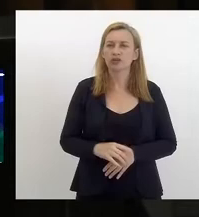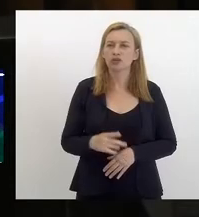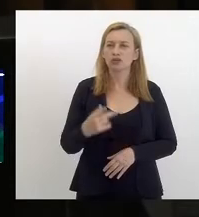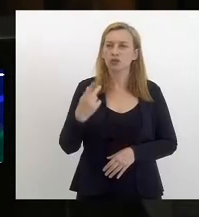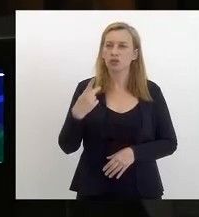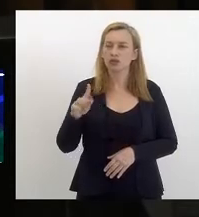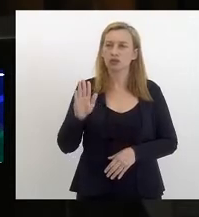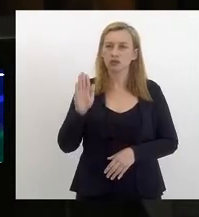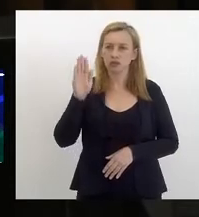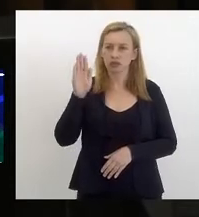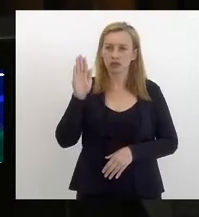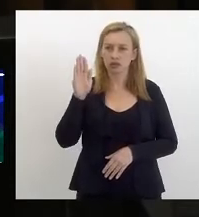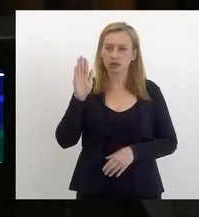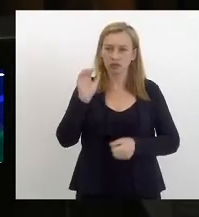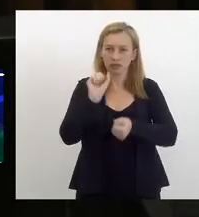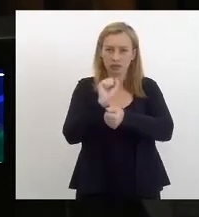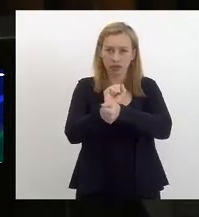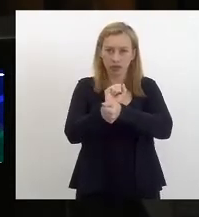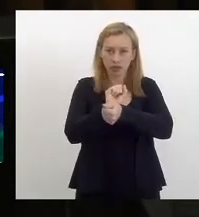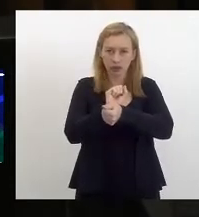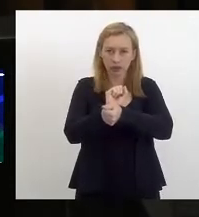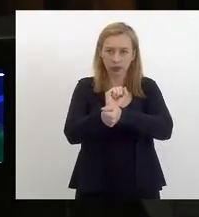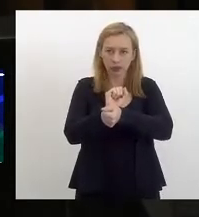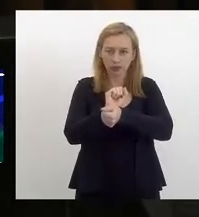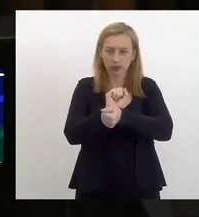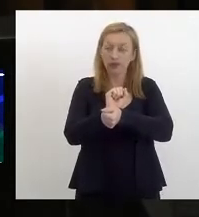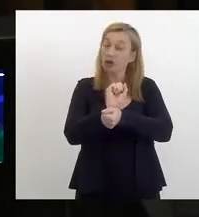candidatura em suspense aguardando